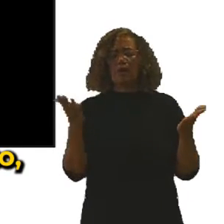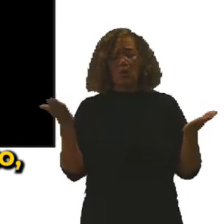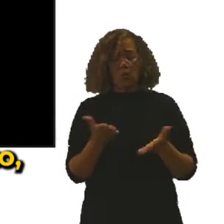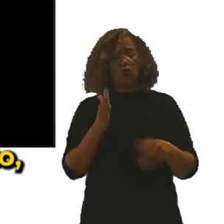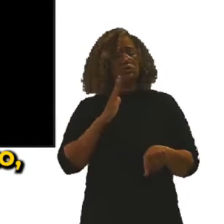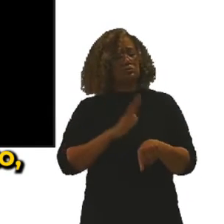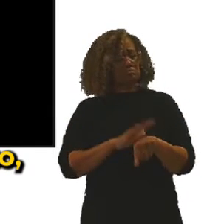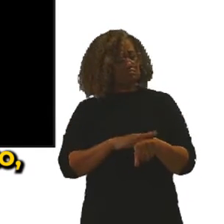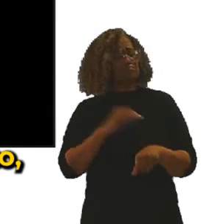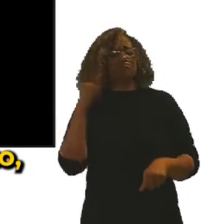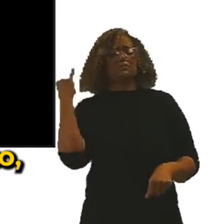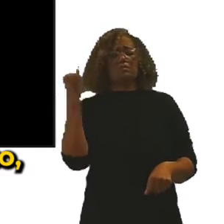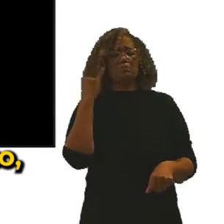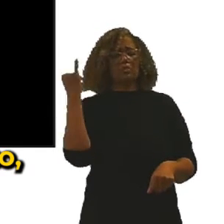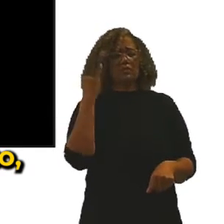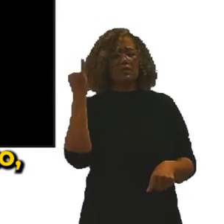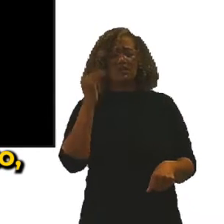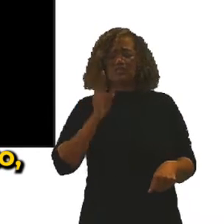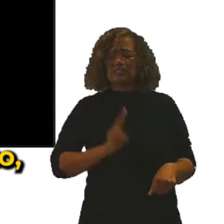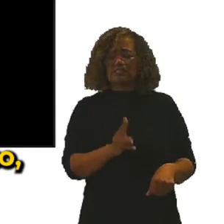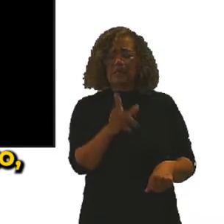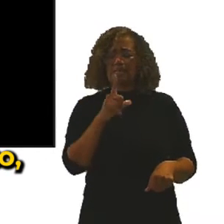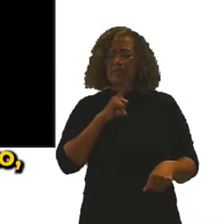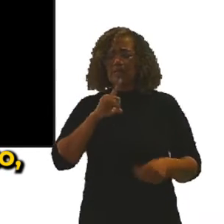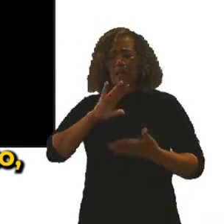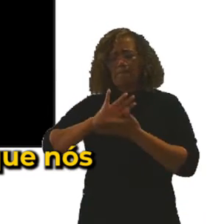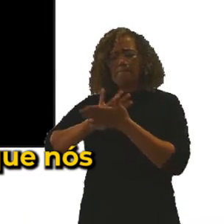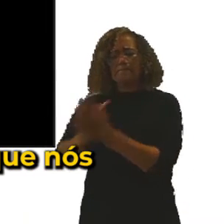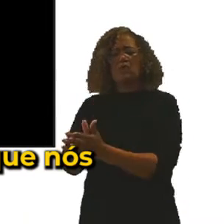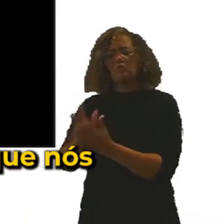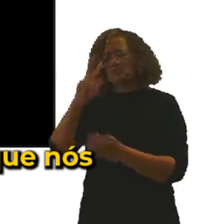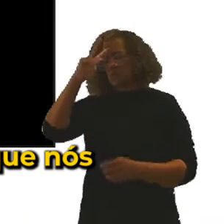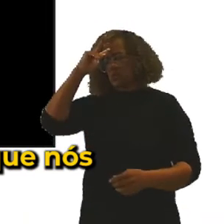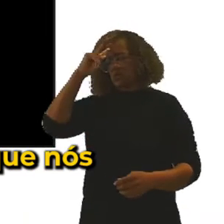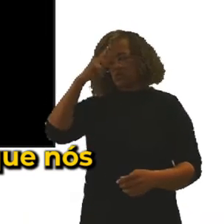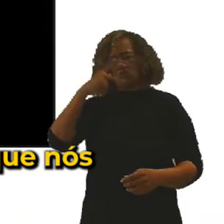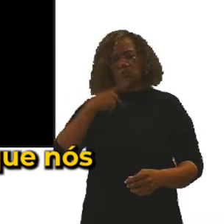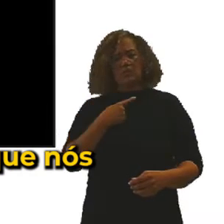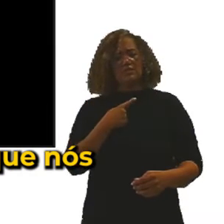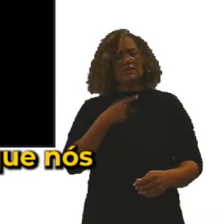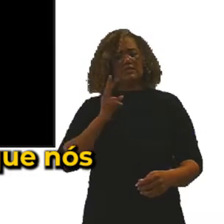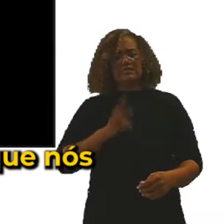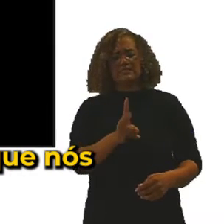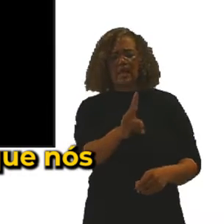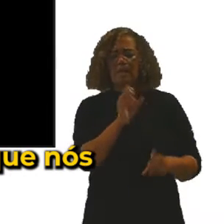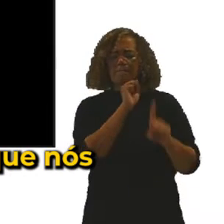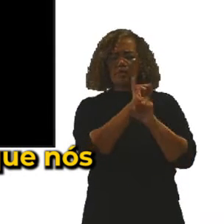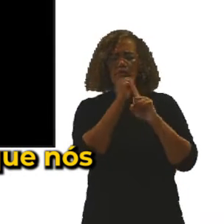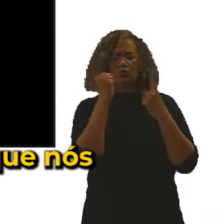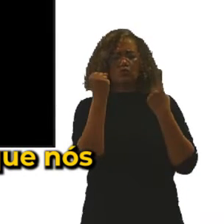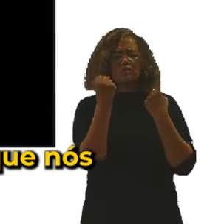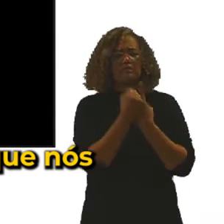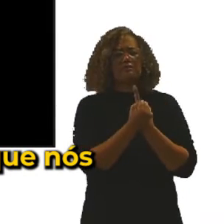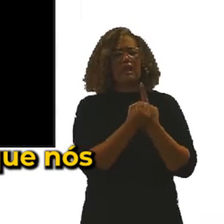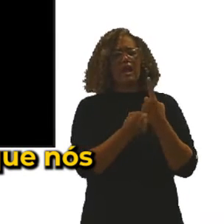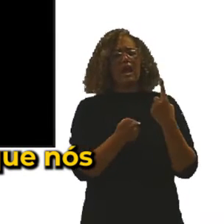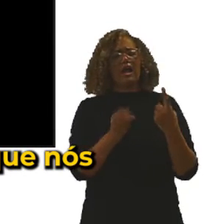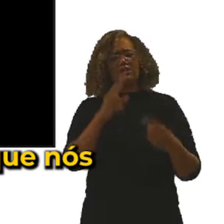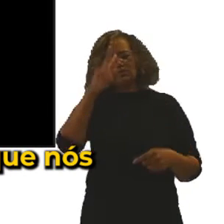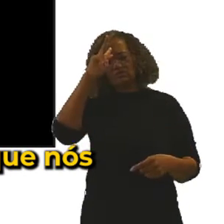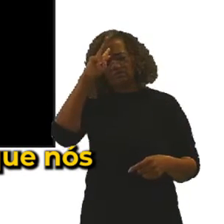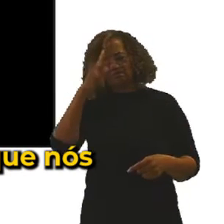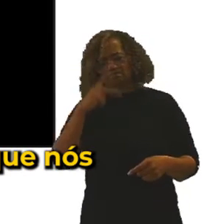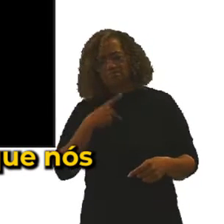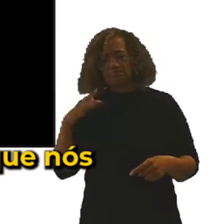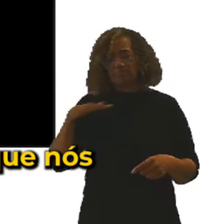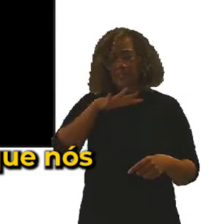Cada vez que se fala desse preconceito androcêntrico, cada vez que se fala desta sociedade patriarcal, né, em